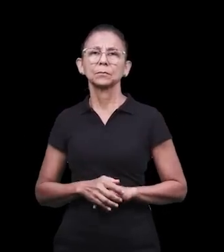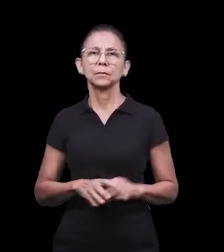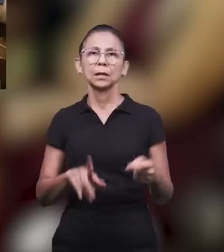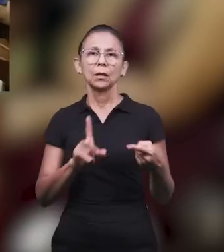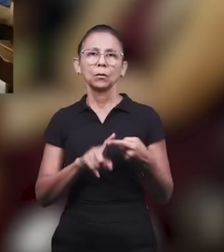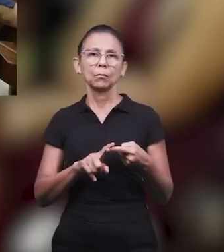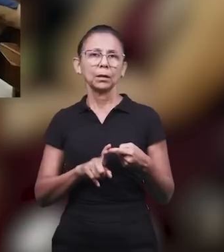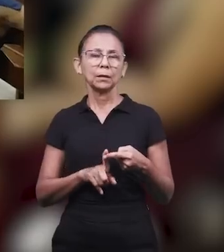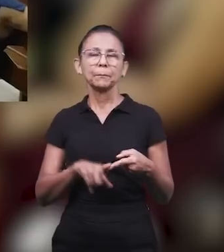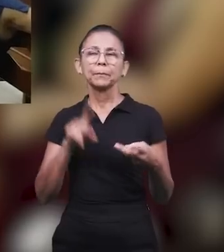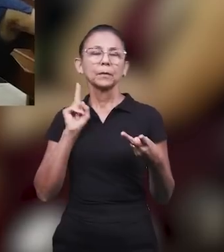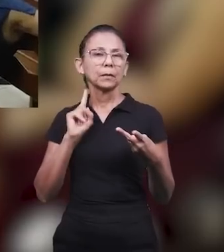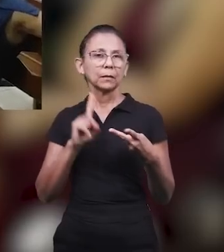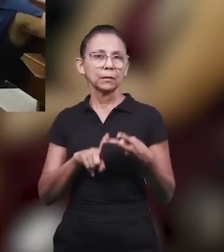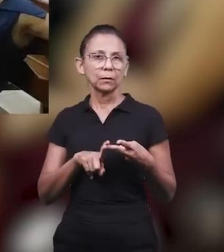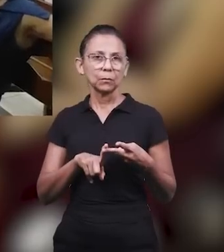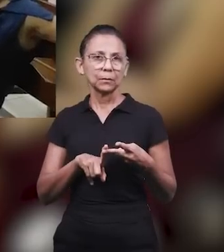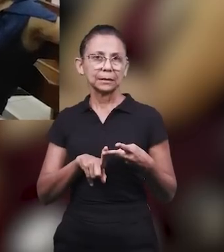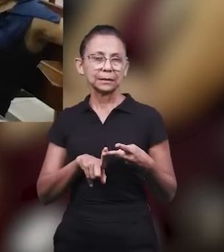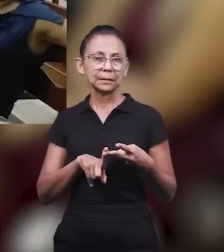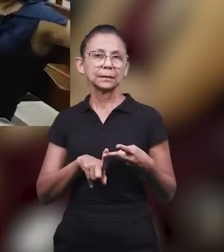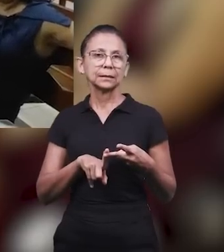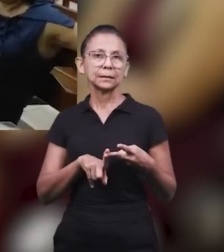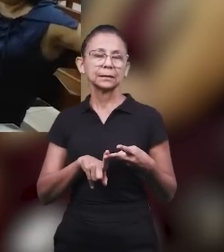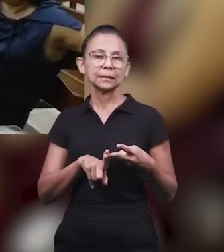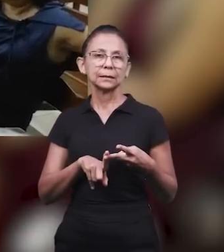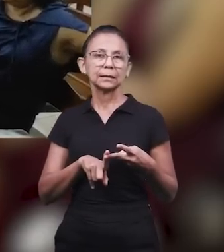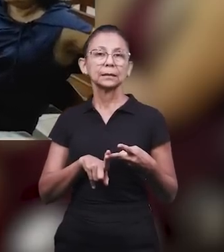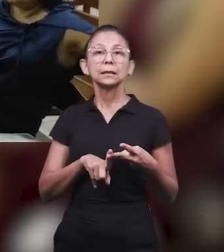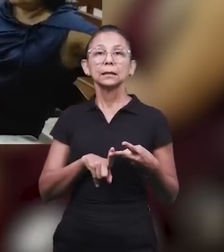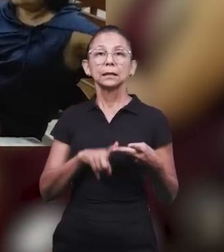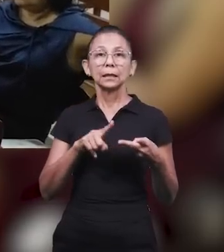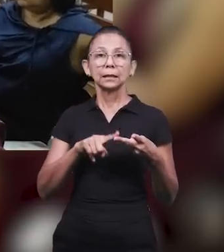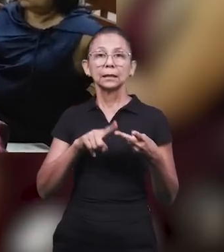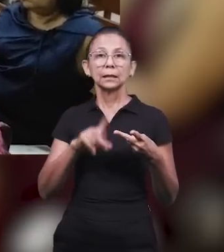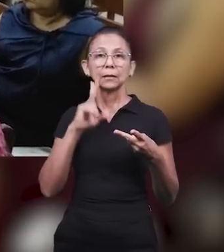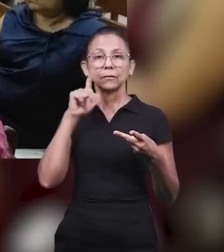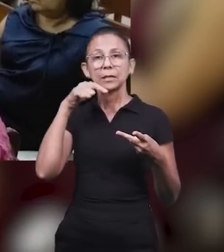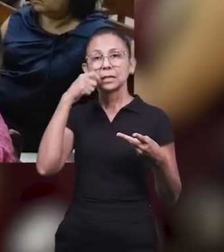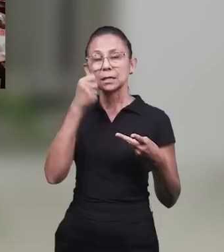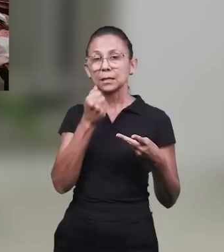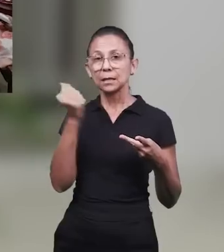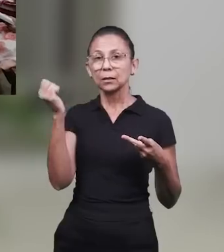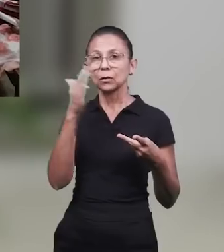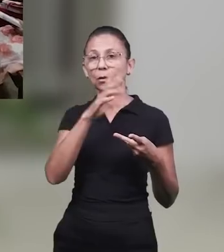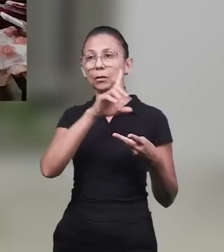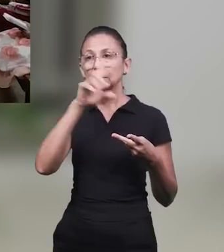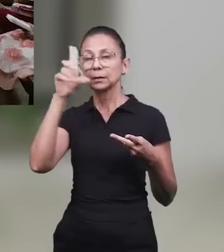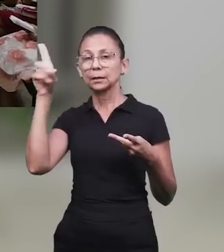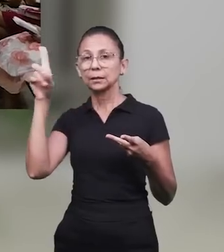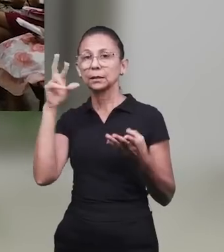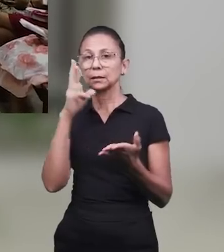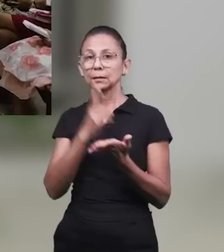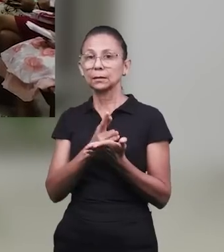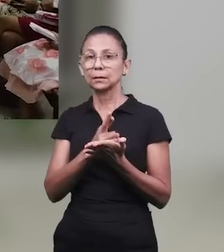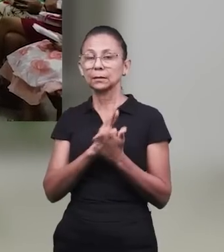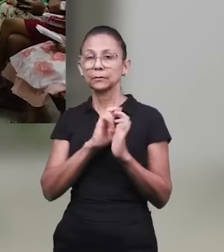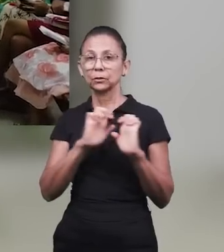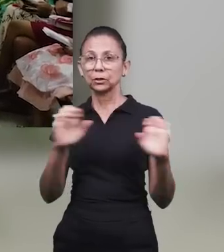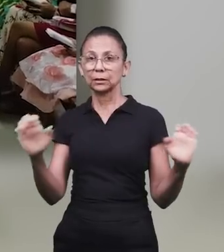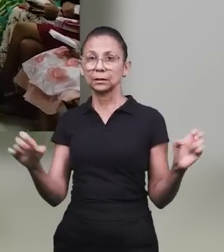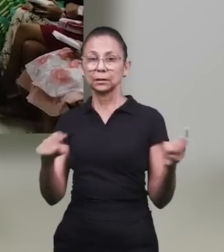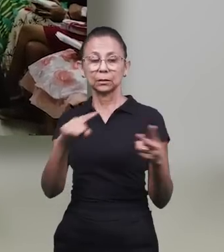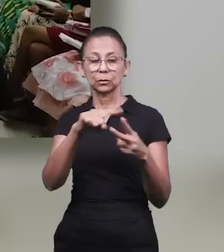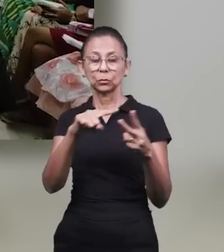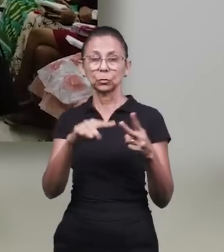Farol e na ICM João Sampaio, onde houve até uma ceia em glorificação a Deus pelo resultado da evangelização.